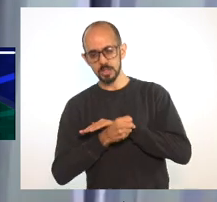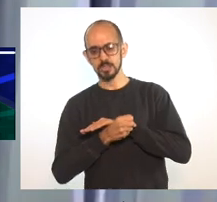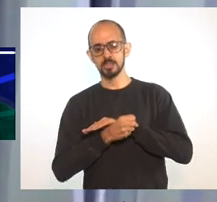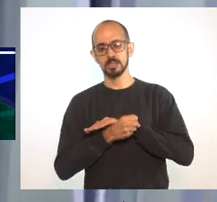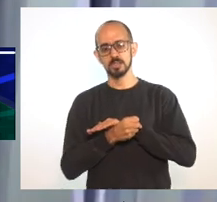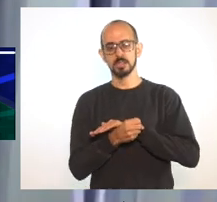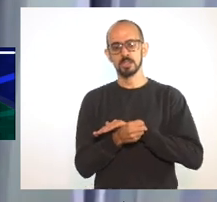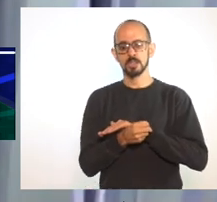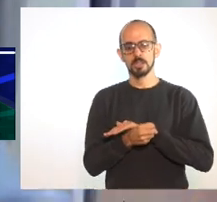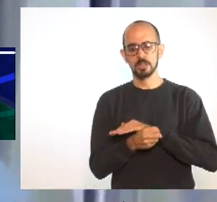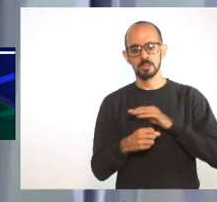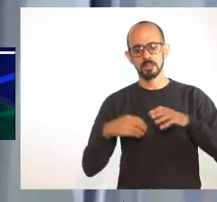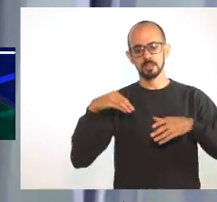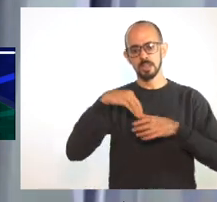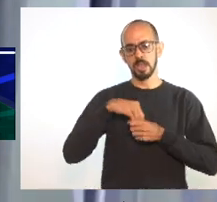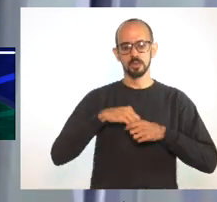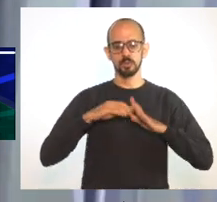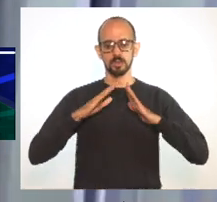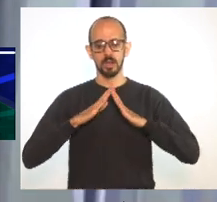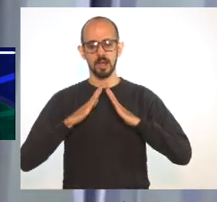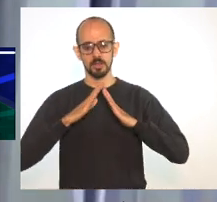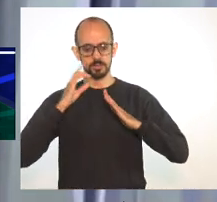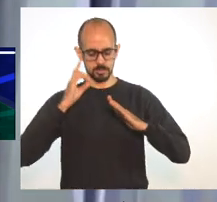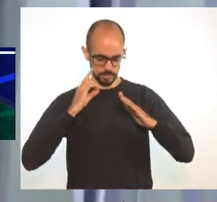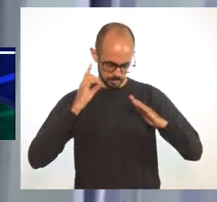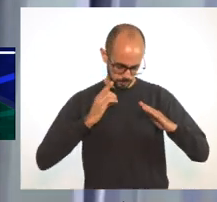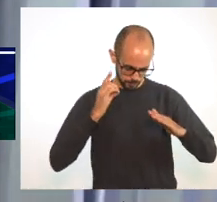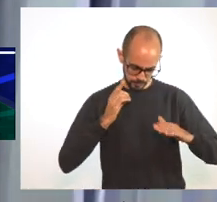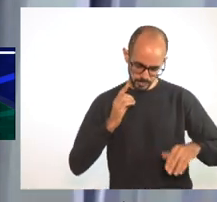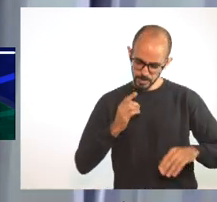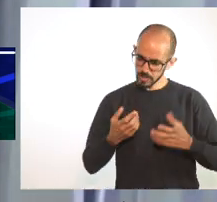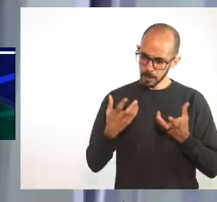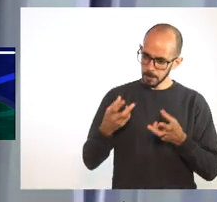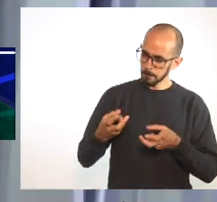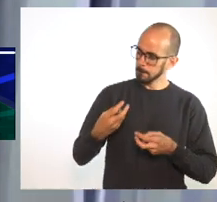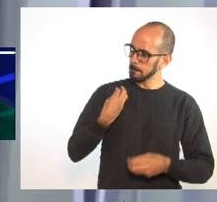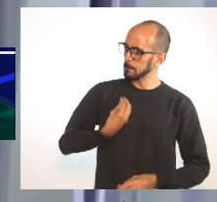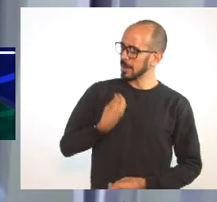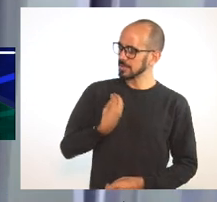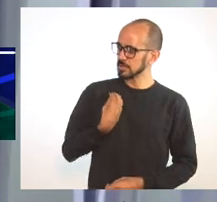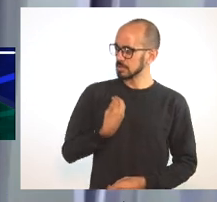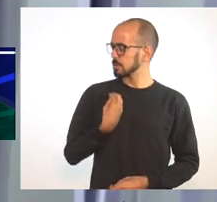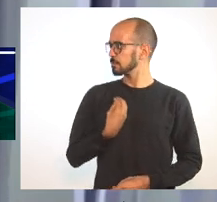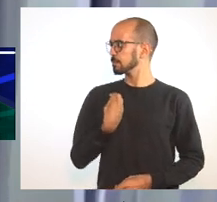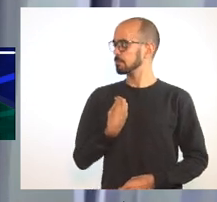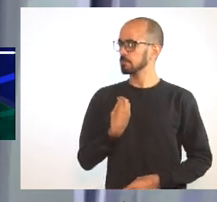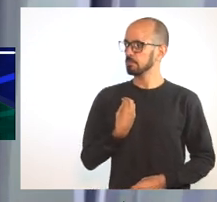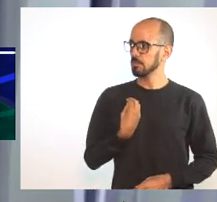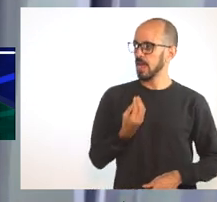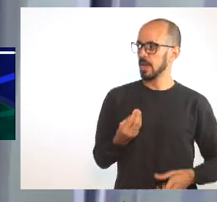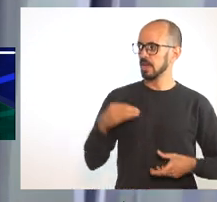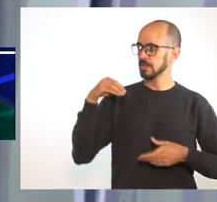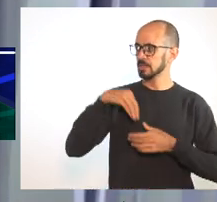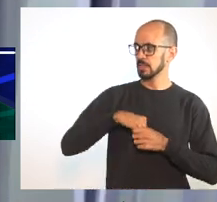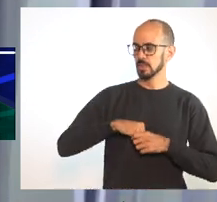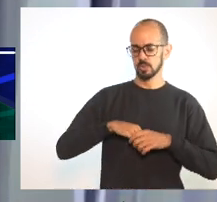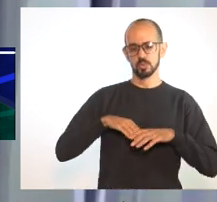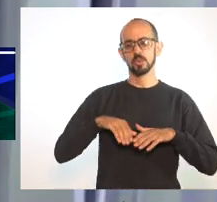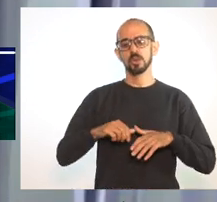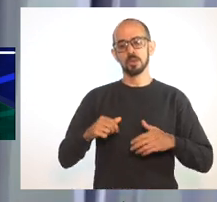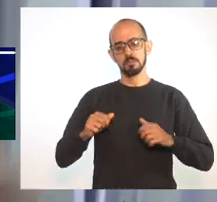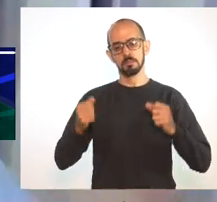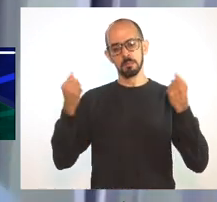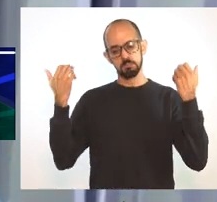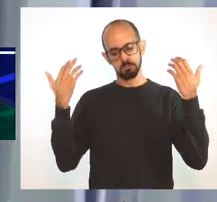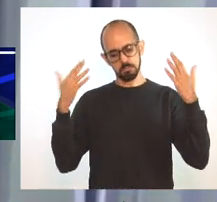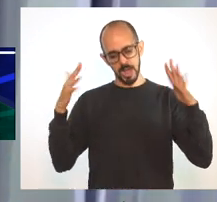legislatura, portanto, por ser contemporâneo dessas parlamentares de diferentes bancadas. Então, minha saudação à enfermeira